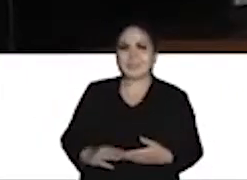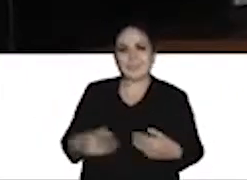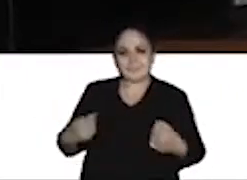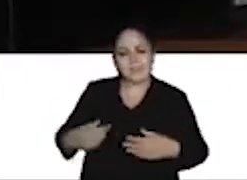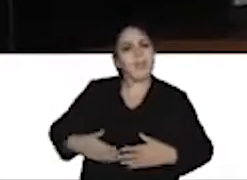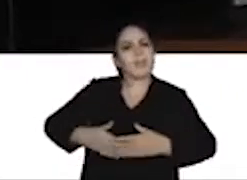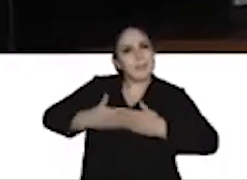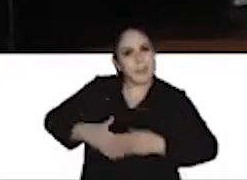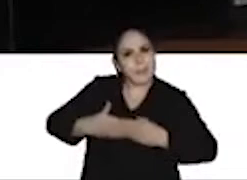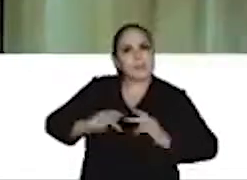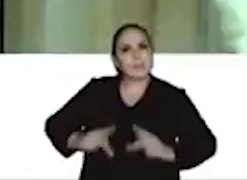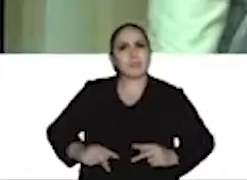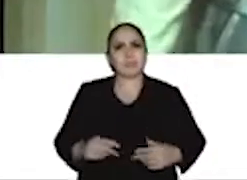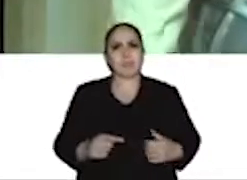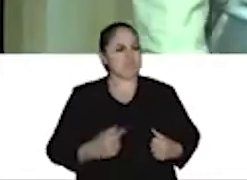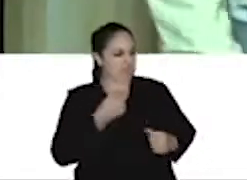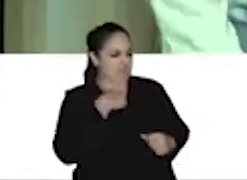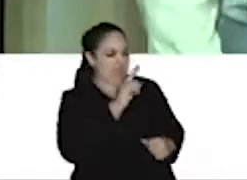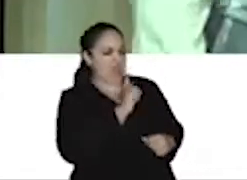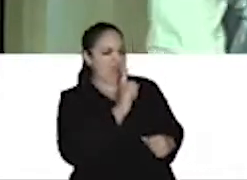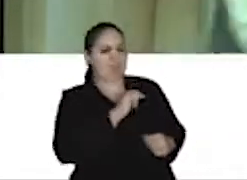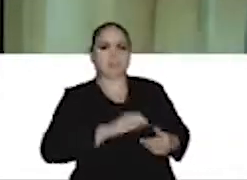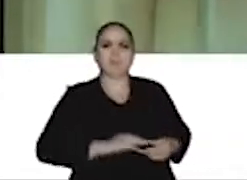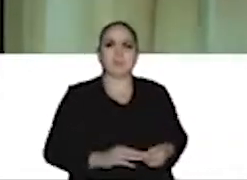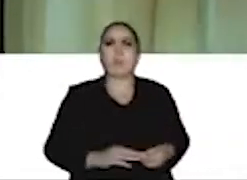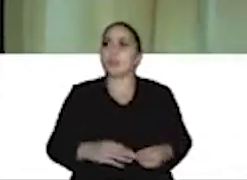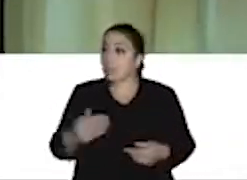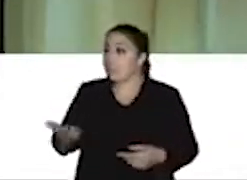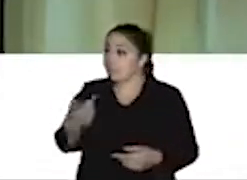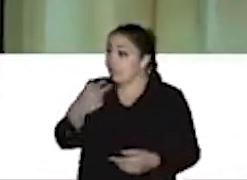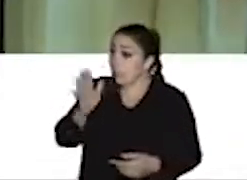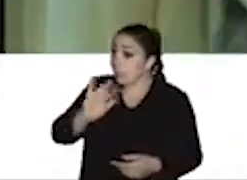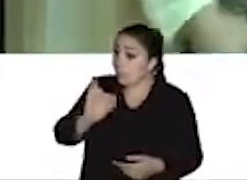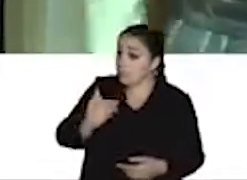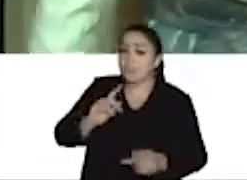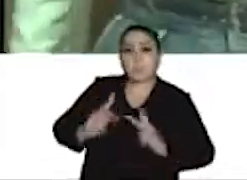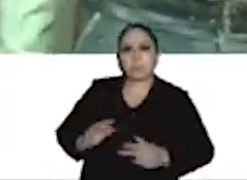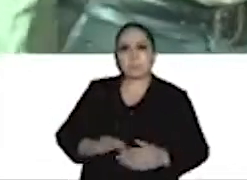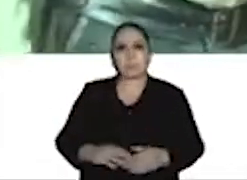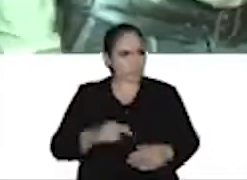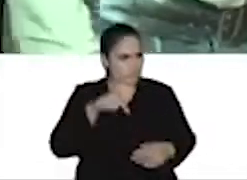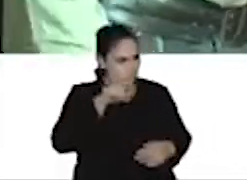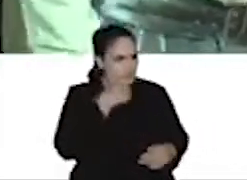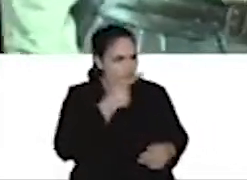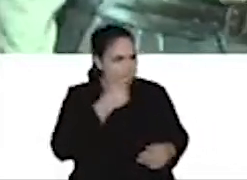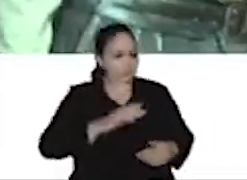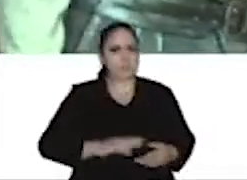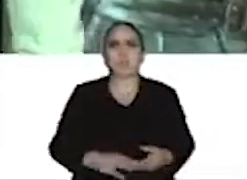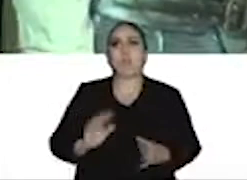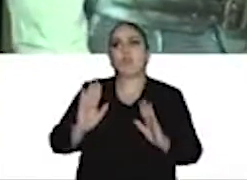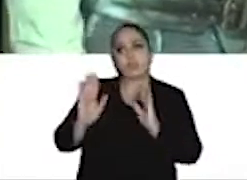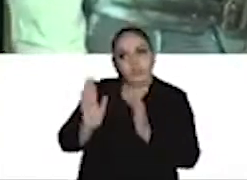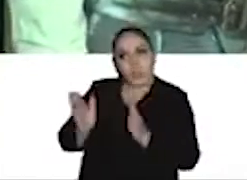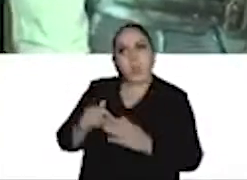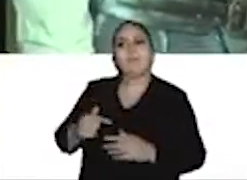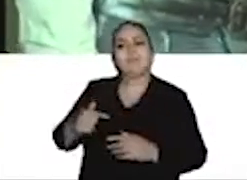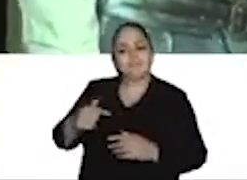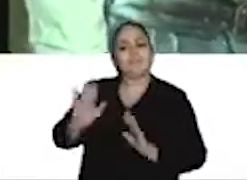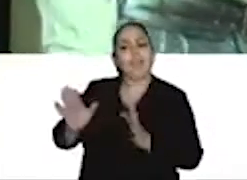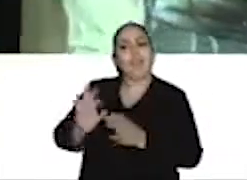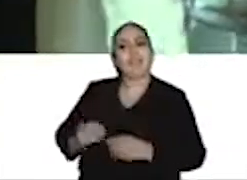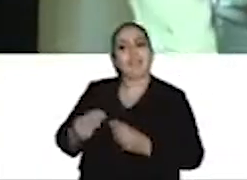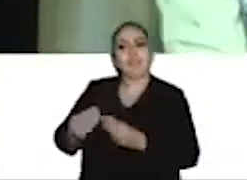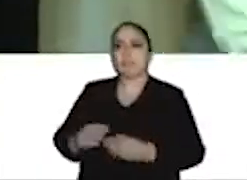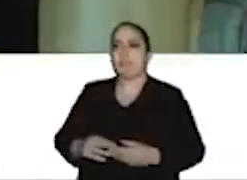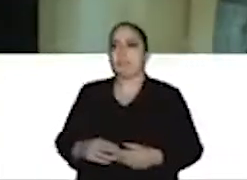dar os cumprimentos para as pessoas na internet. Eu não. Vai dar os cumprimentos para as pessoas. Vai dar você. Eu já dei. Já deu.